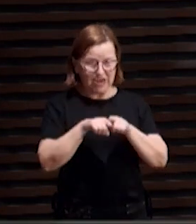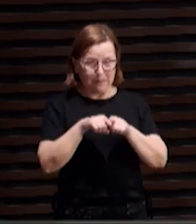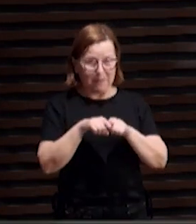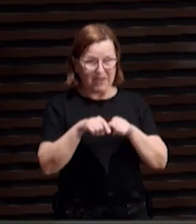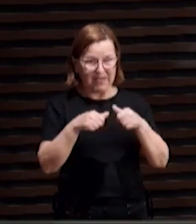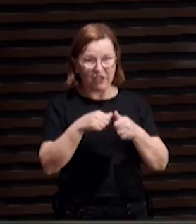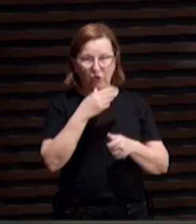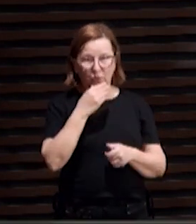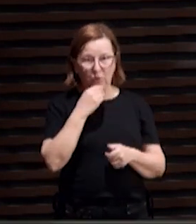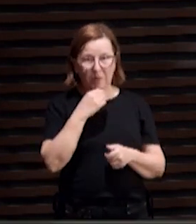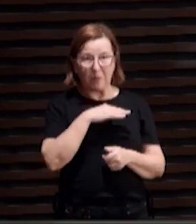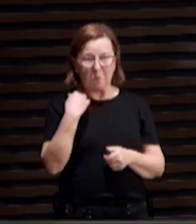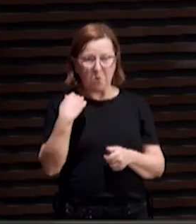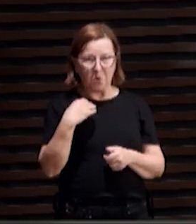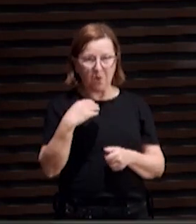morreu no Paraguai.